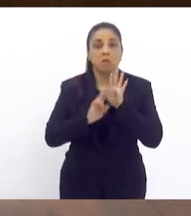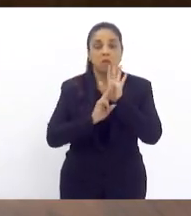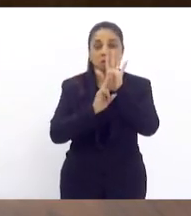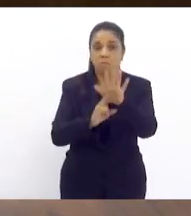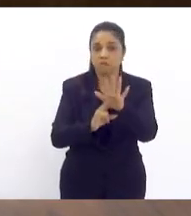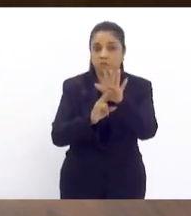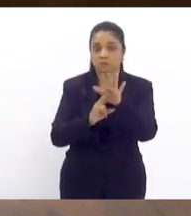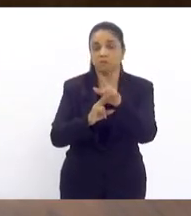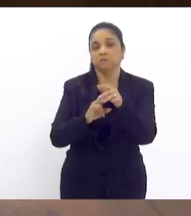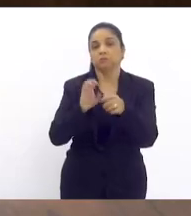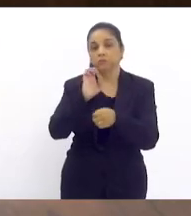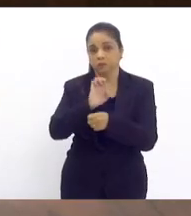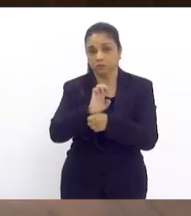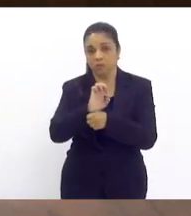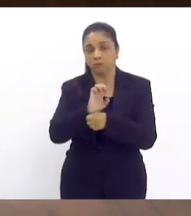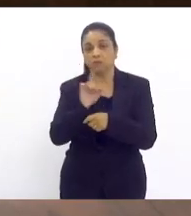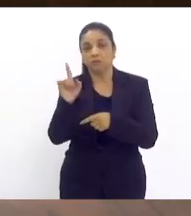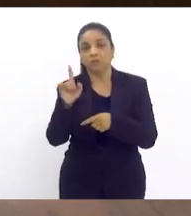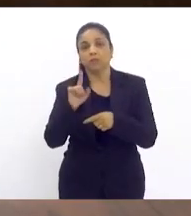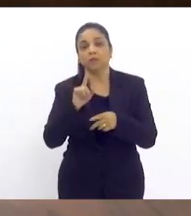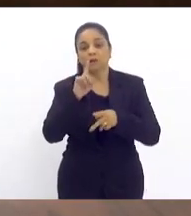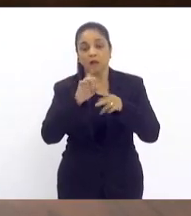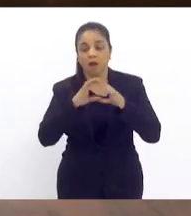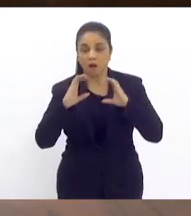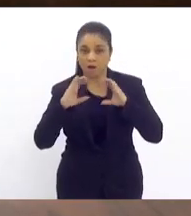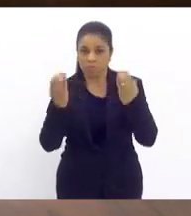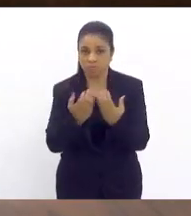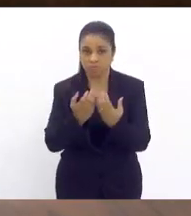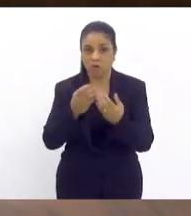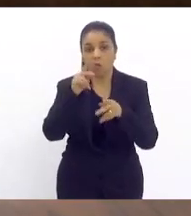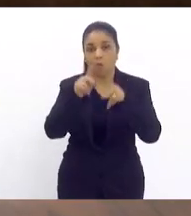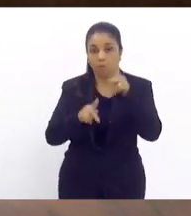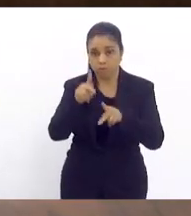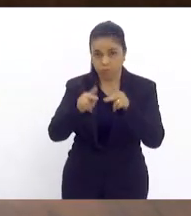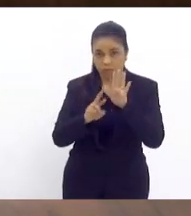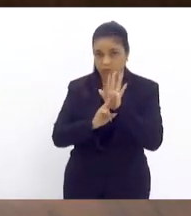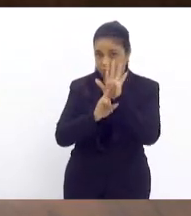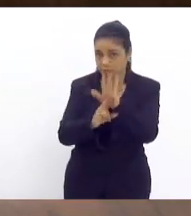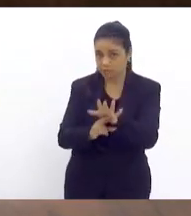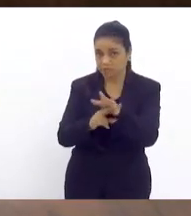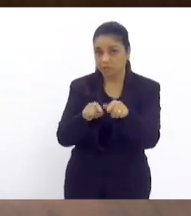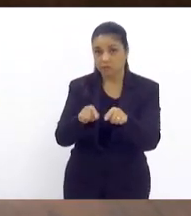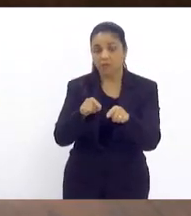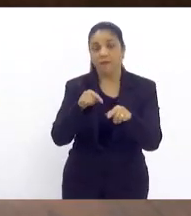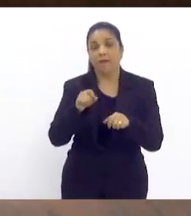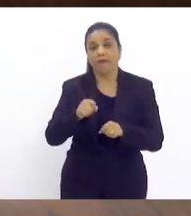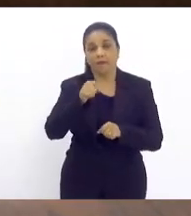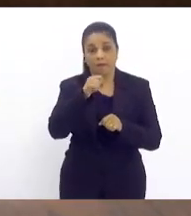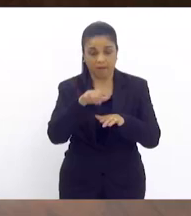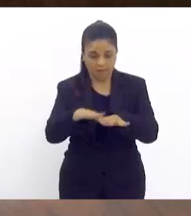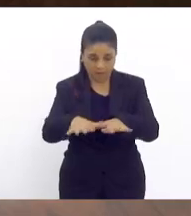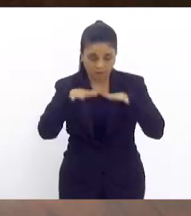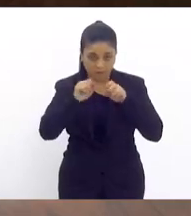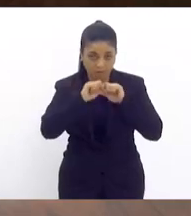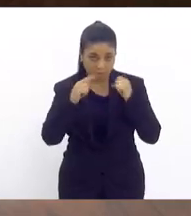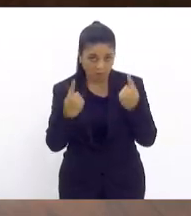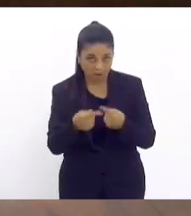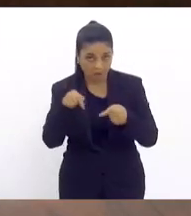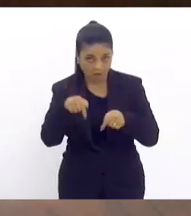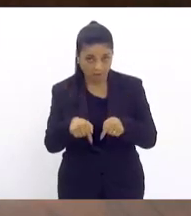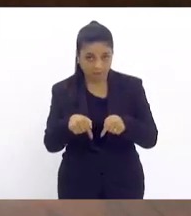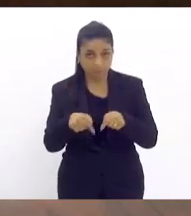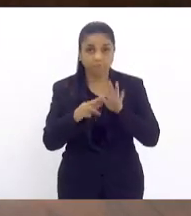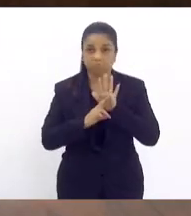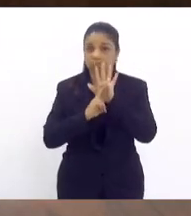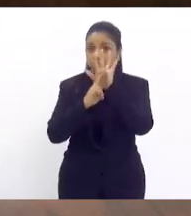representando o povo a nível Estadual nós não temos uma representação direta dos Municípios a gente tem Assembleia aqui obviamente tem essa